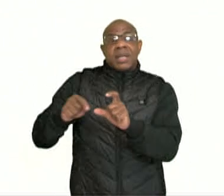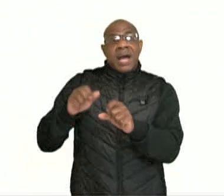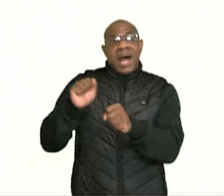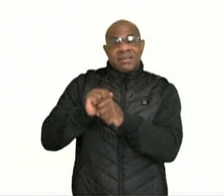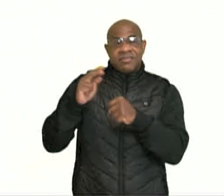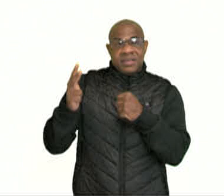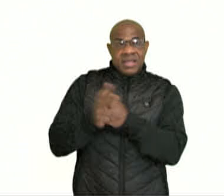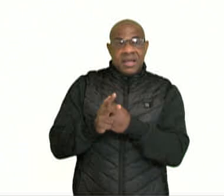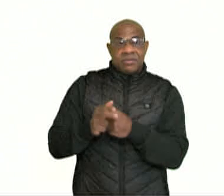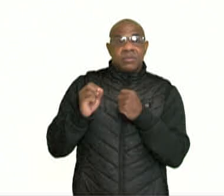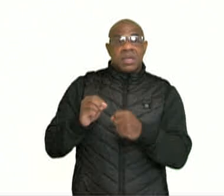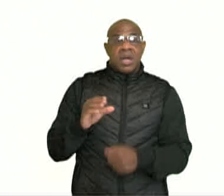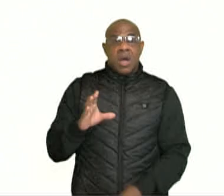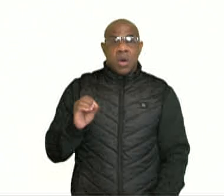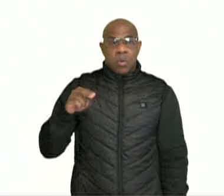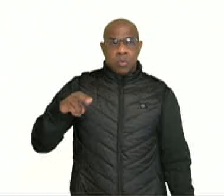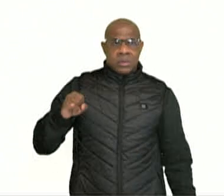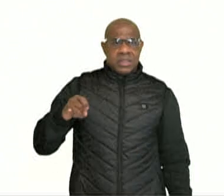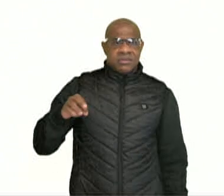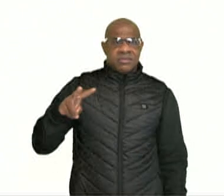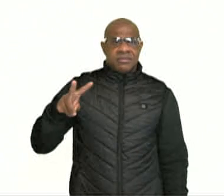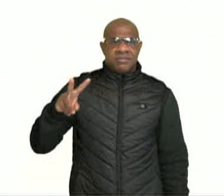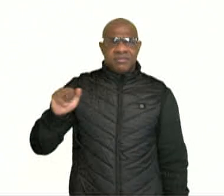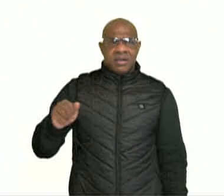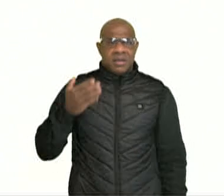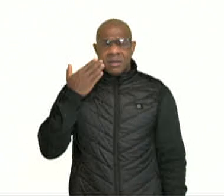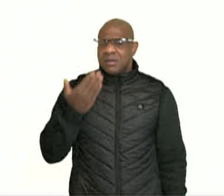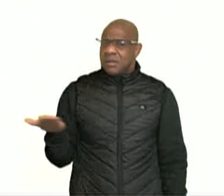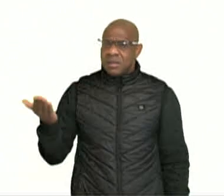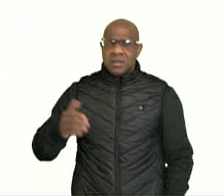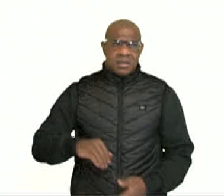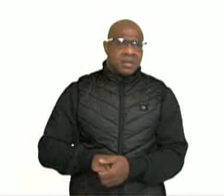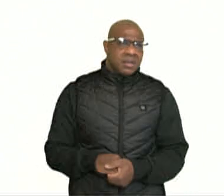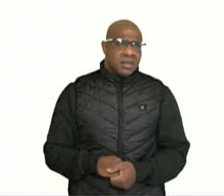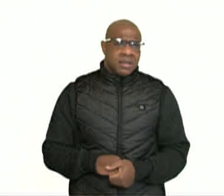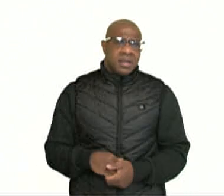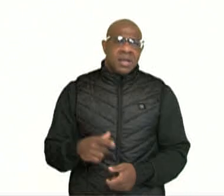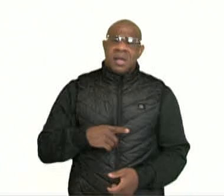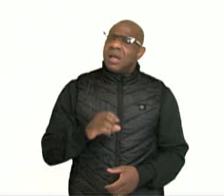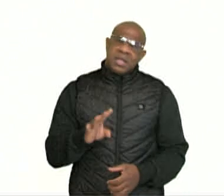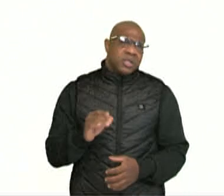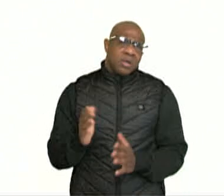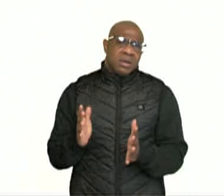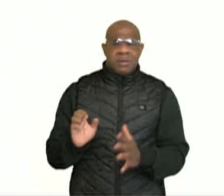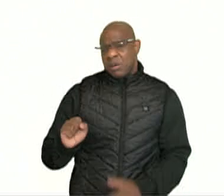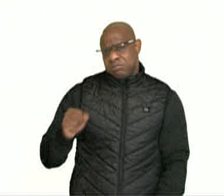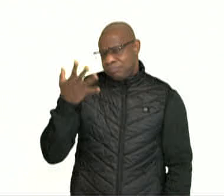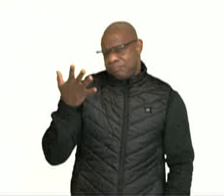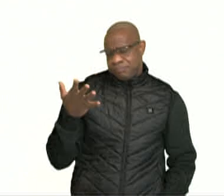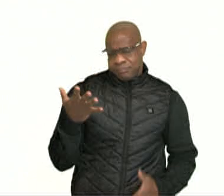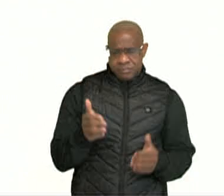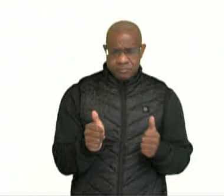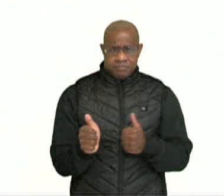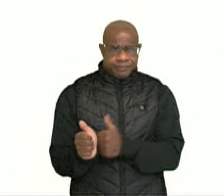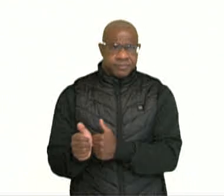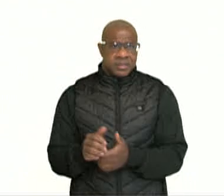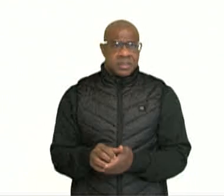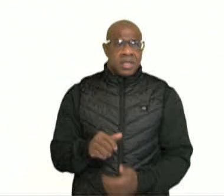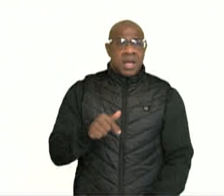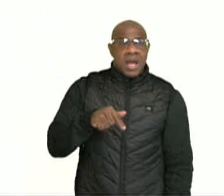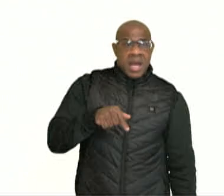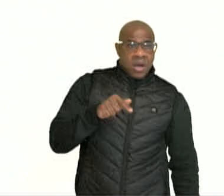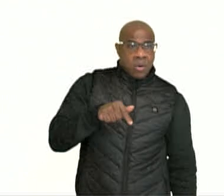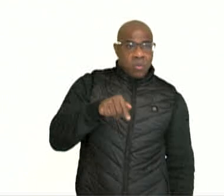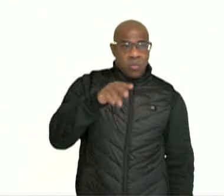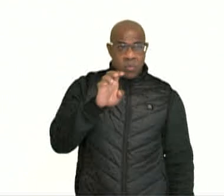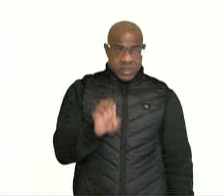adverbiais consecutivas. Que nome grandão, né? Mas calma, elas são introdutórias de consequência. É o que precedido de